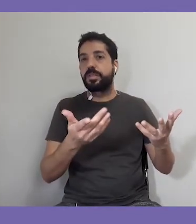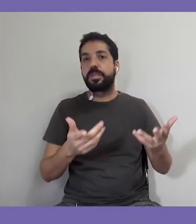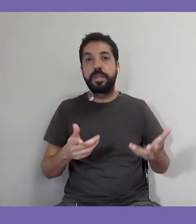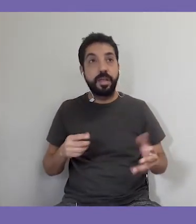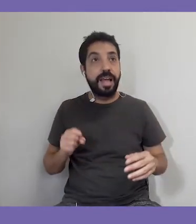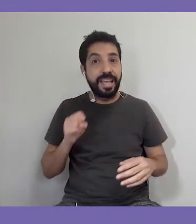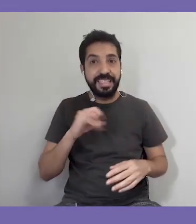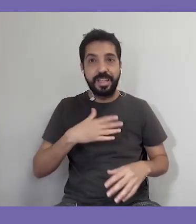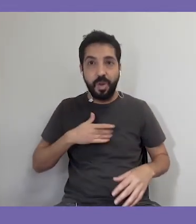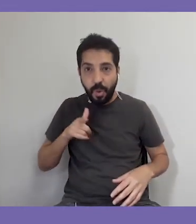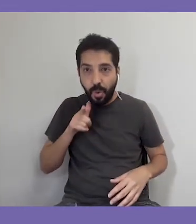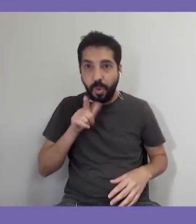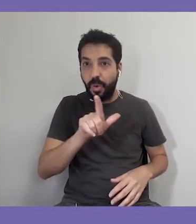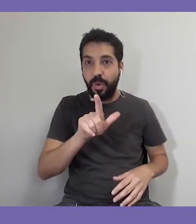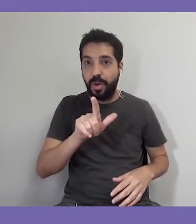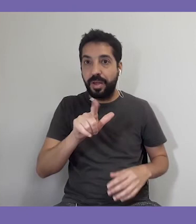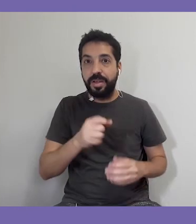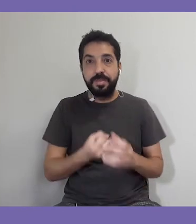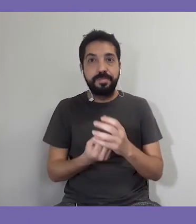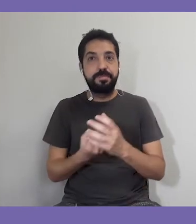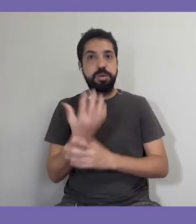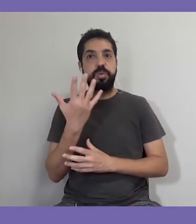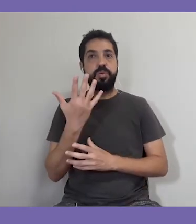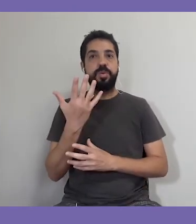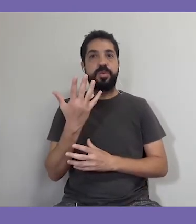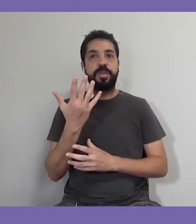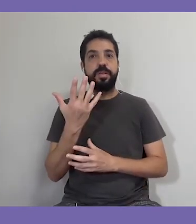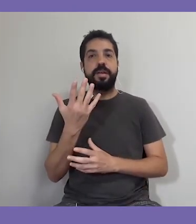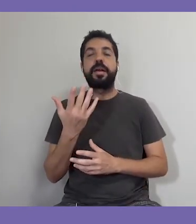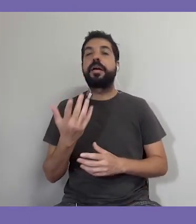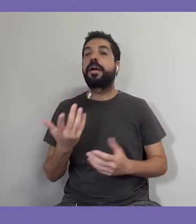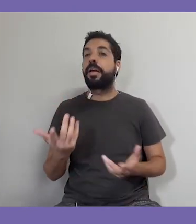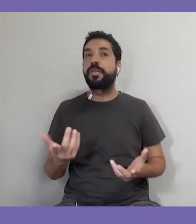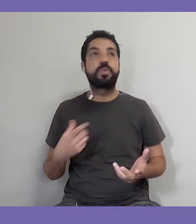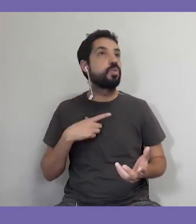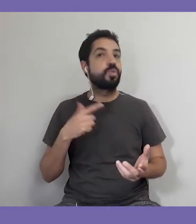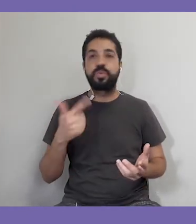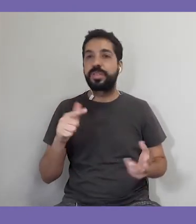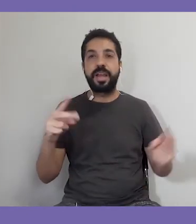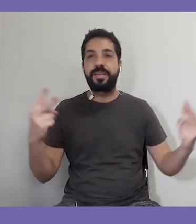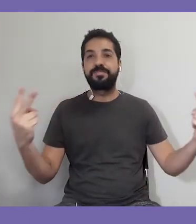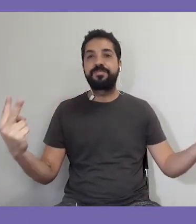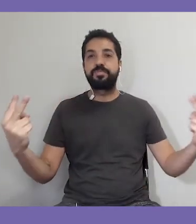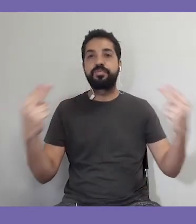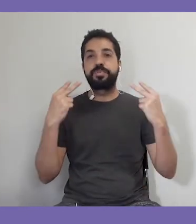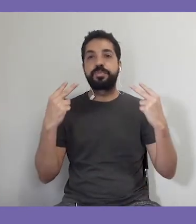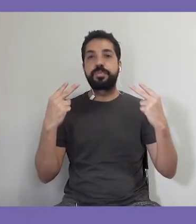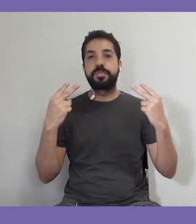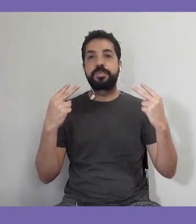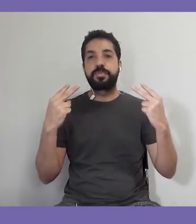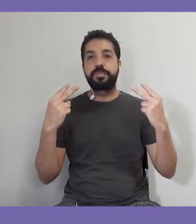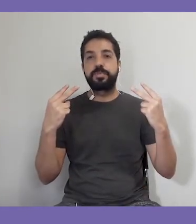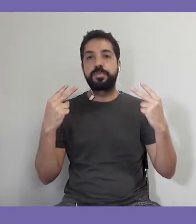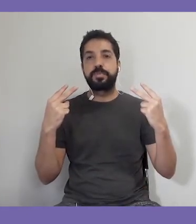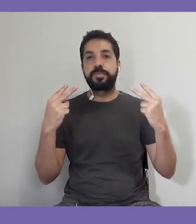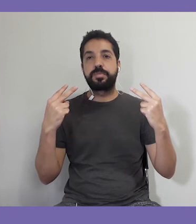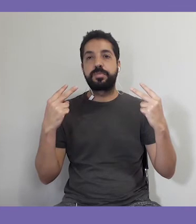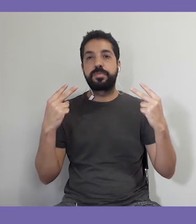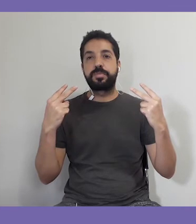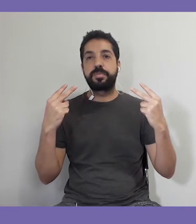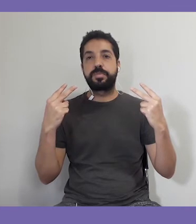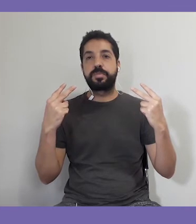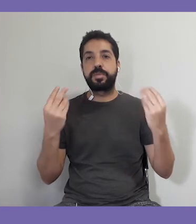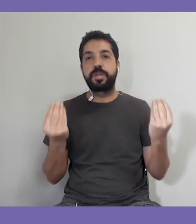e ainda quando a gente consegue, quando a gente ascende, a gente ainda não é visto